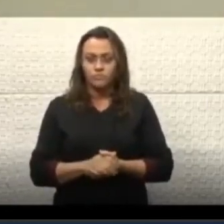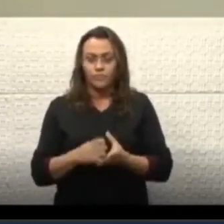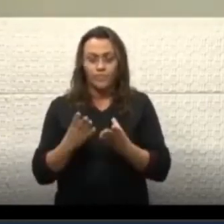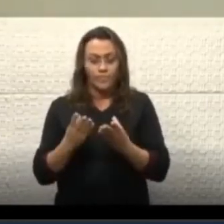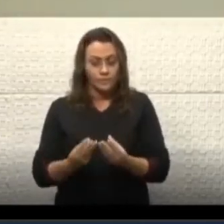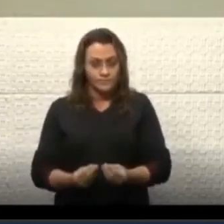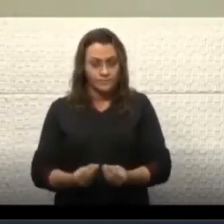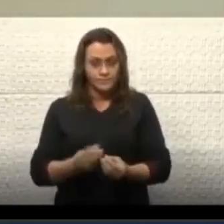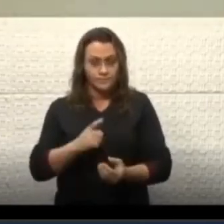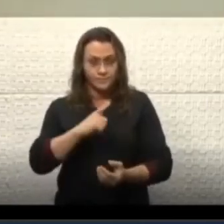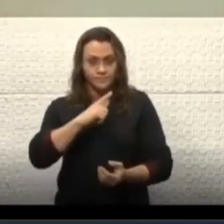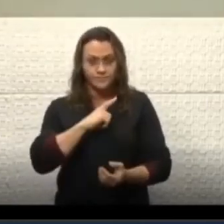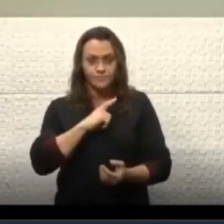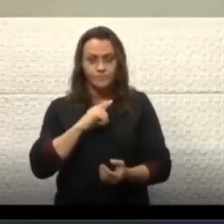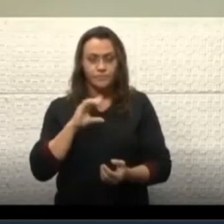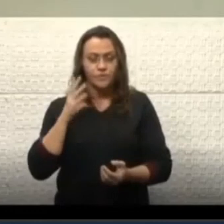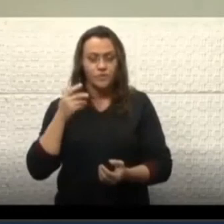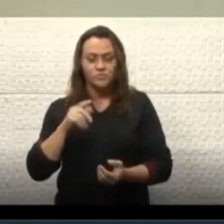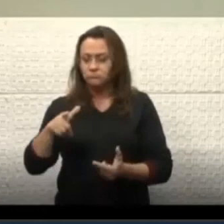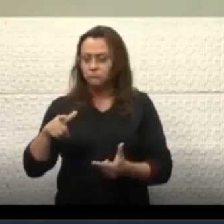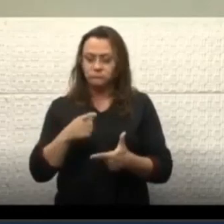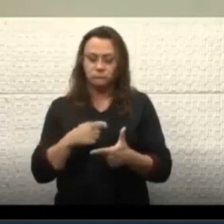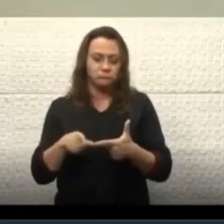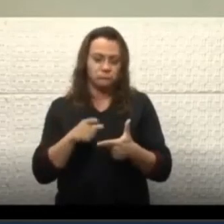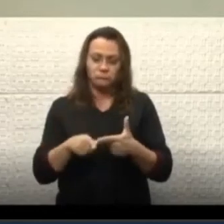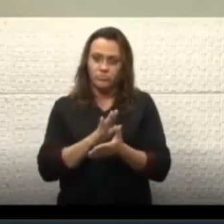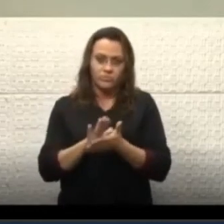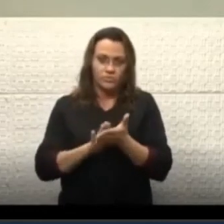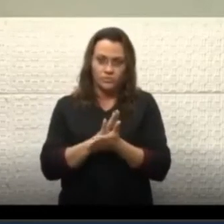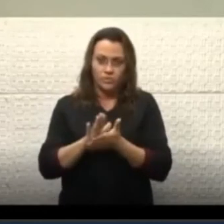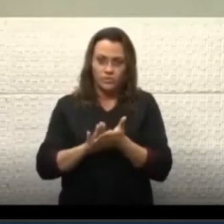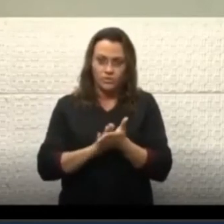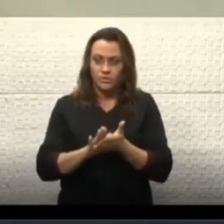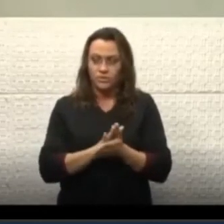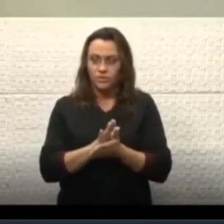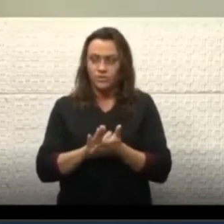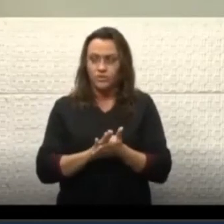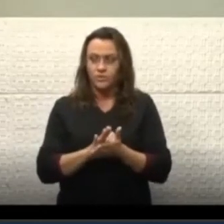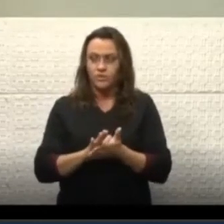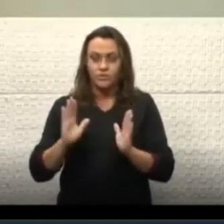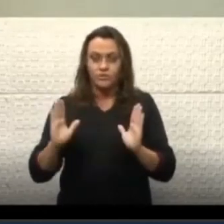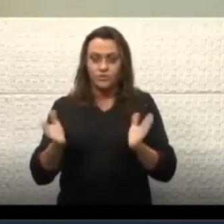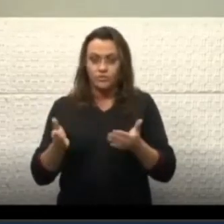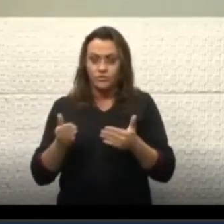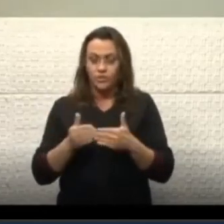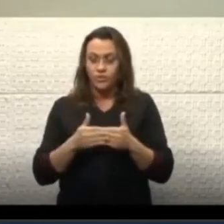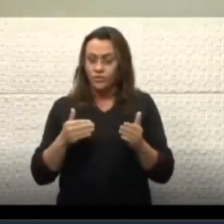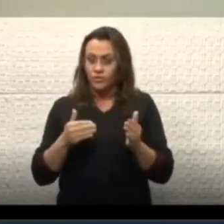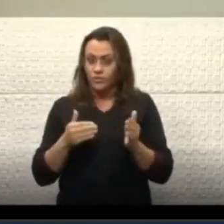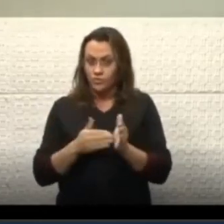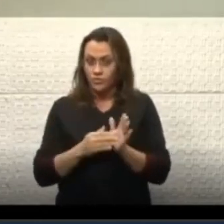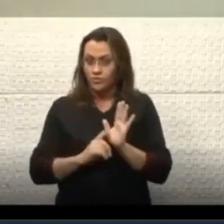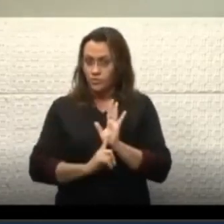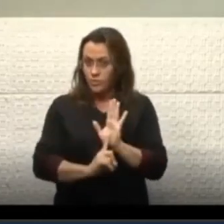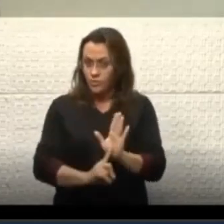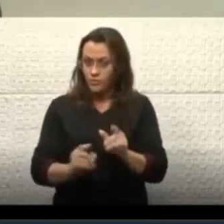filtração, ela acontece sem problema. Né? Nós vamos jogar ali o resíduo, a nossa amostra.